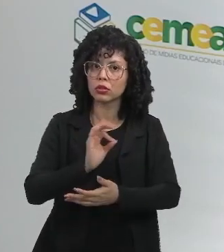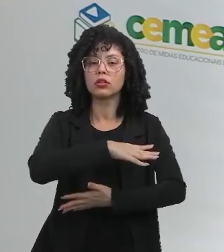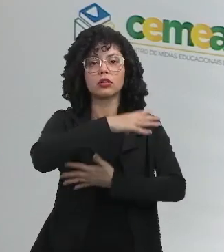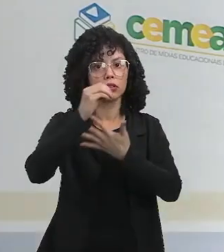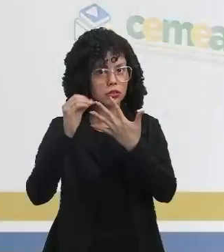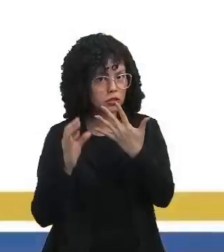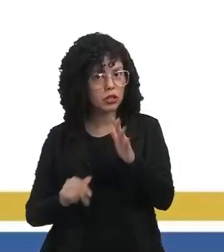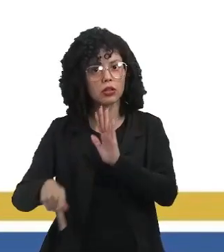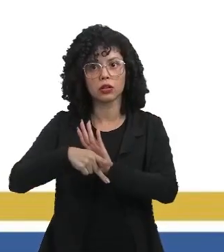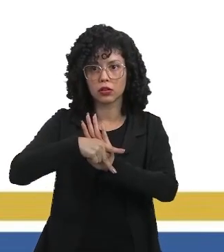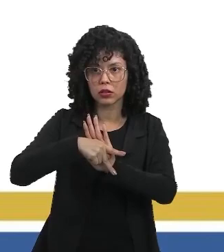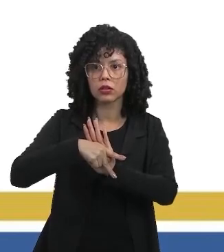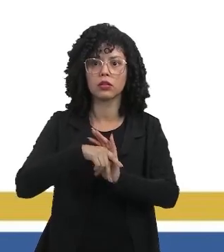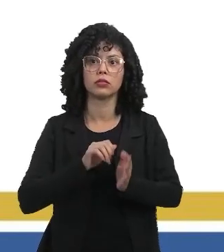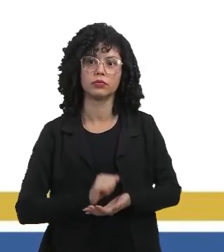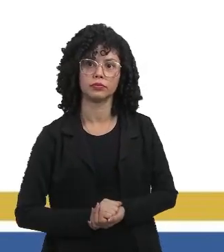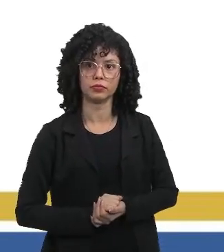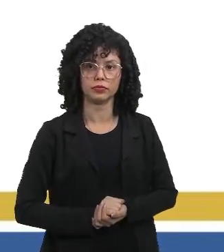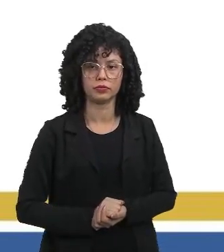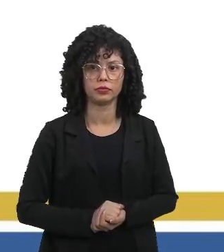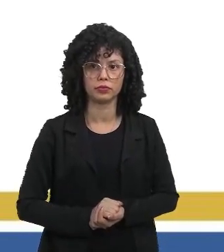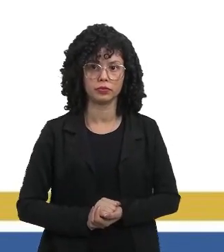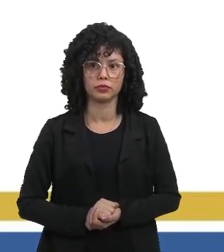ramificadas Então vamos